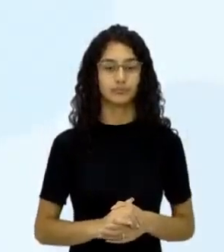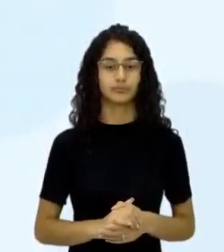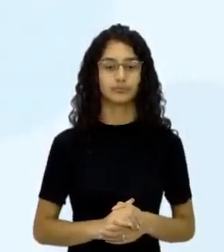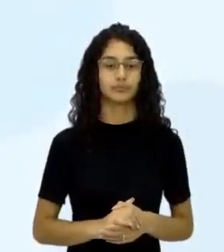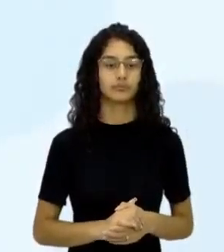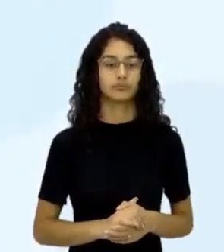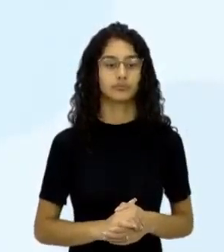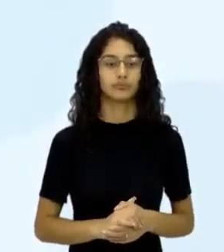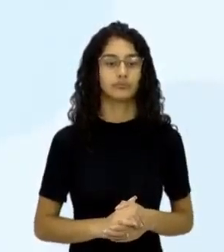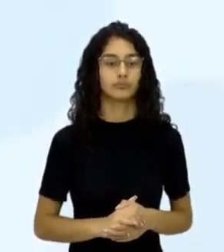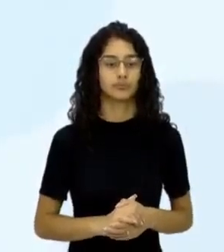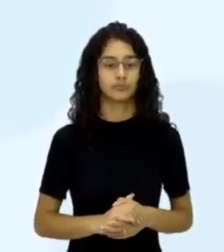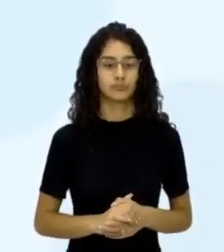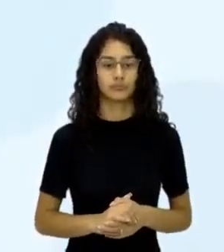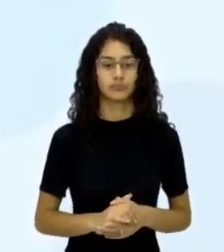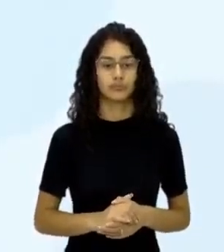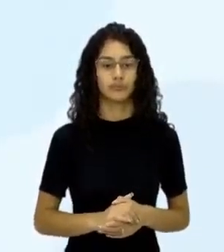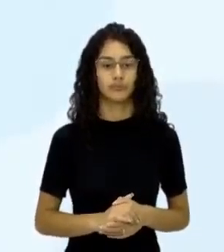ó.